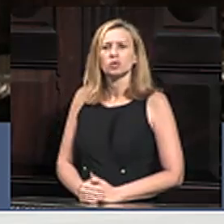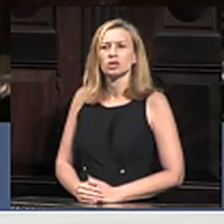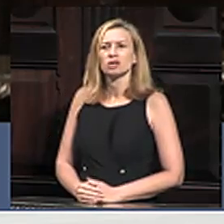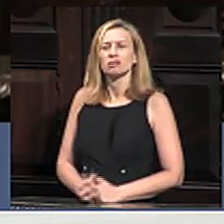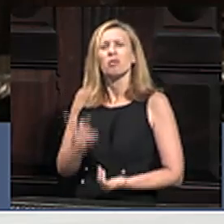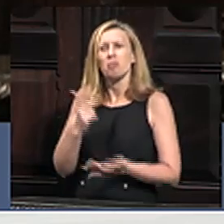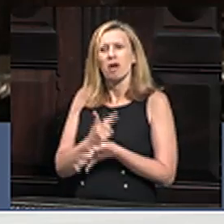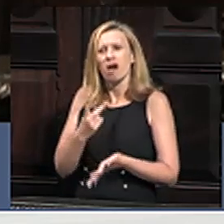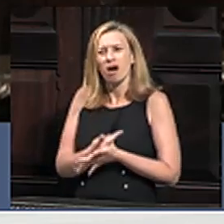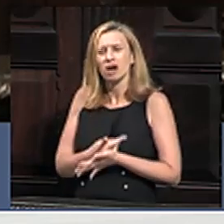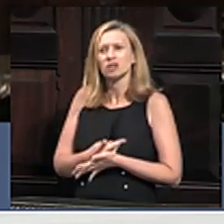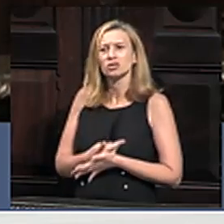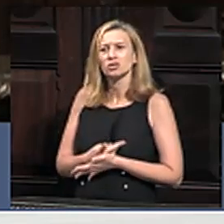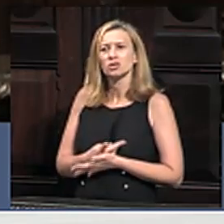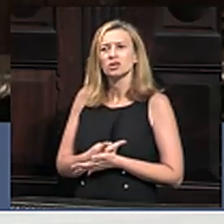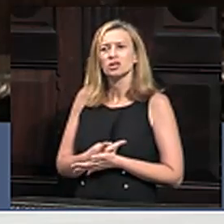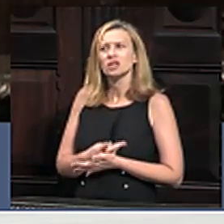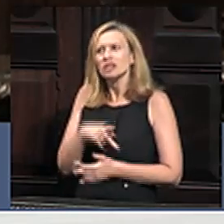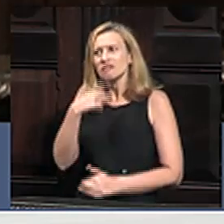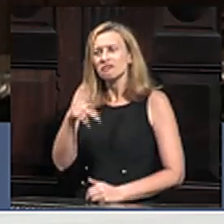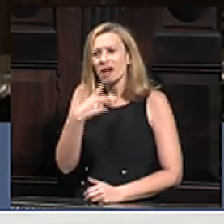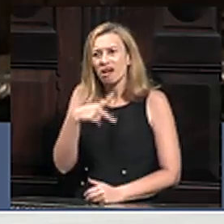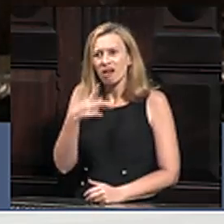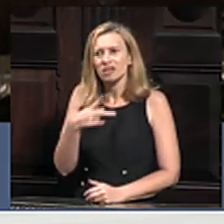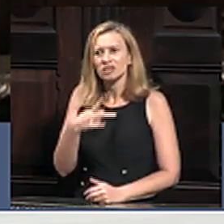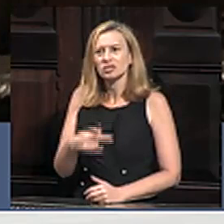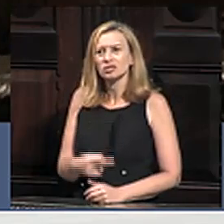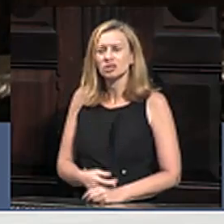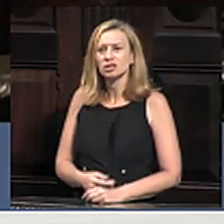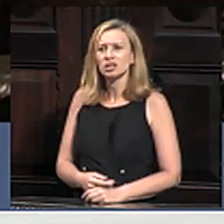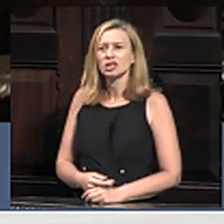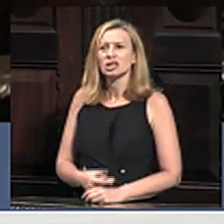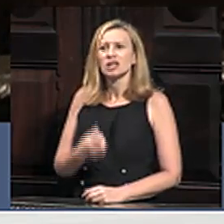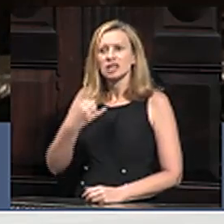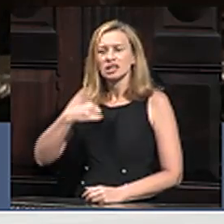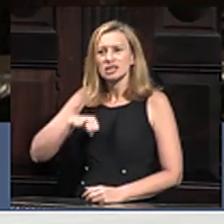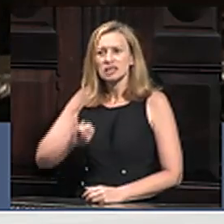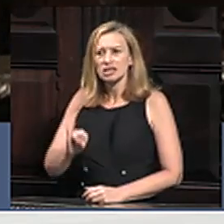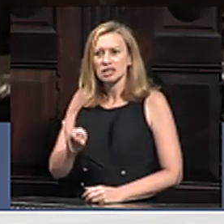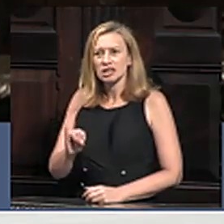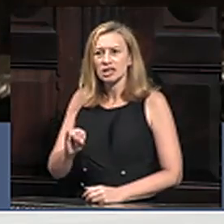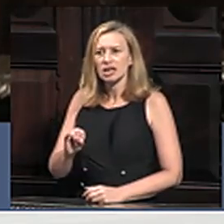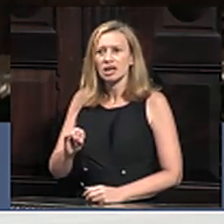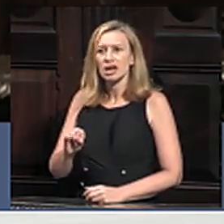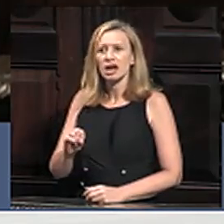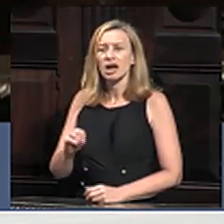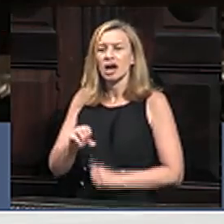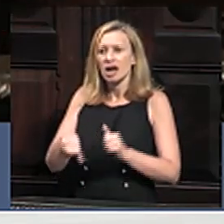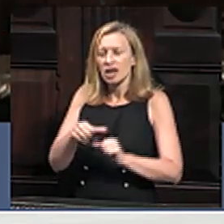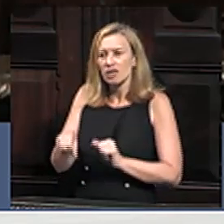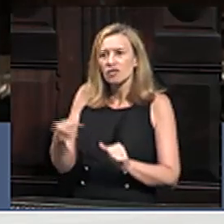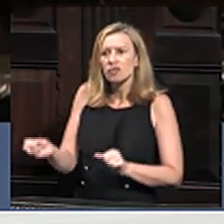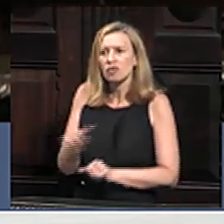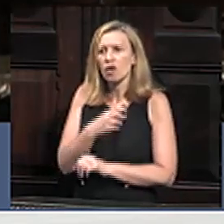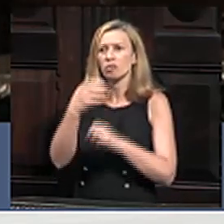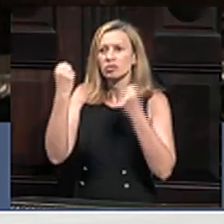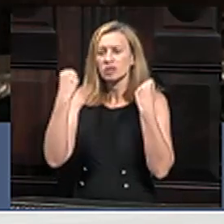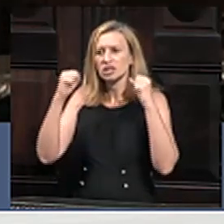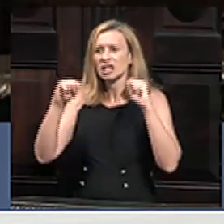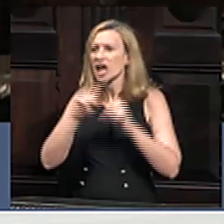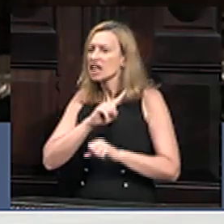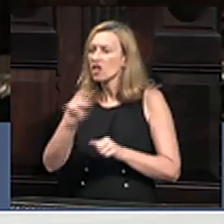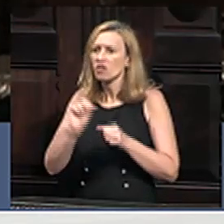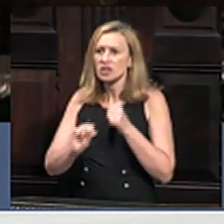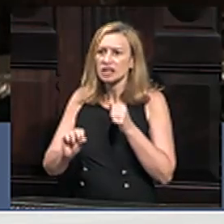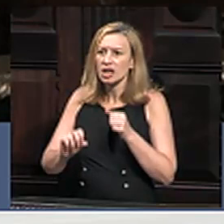descabida, ainda dizendo que se a reforma da Previdência não for feita, o país fica